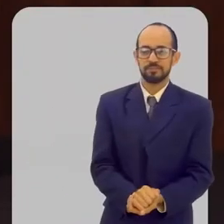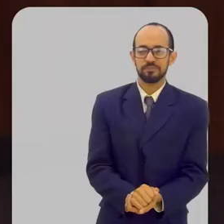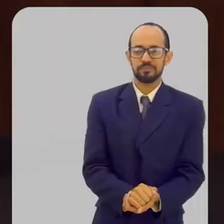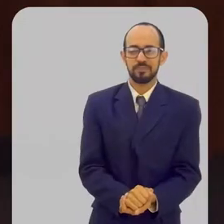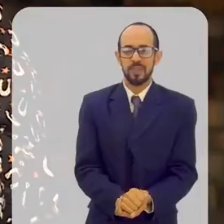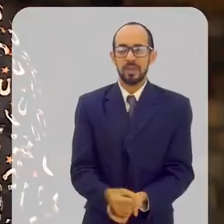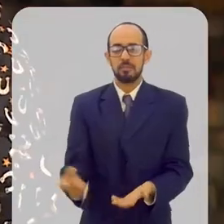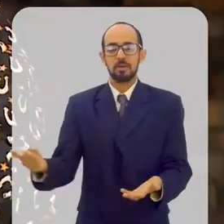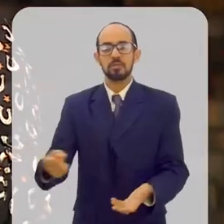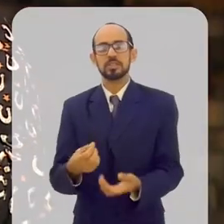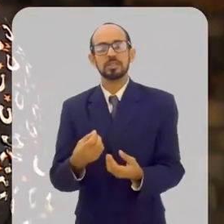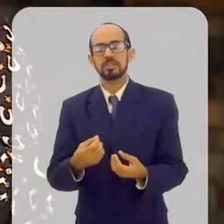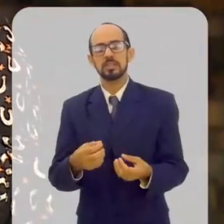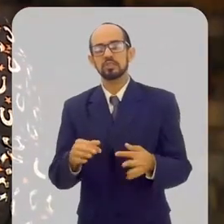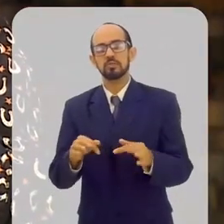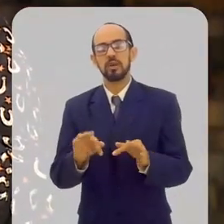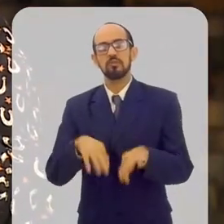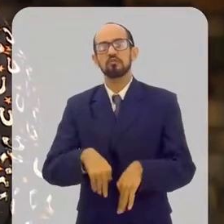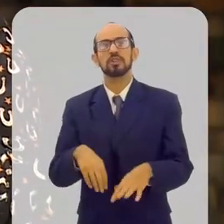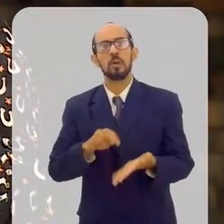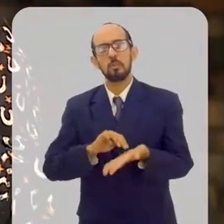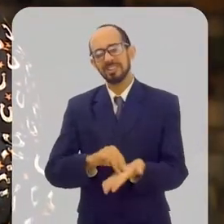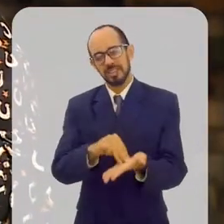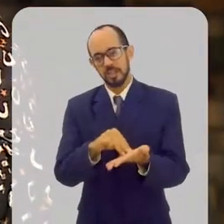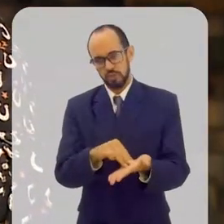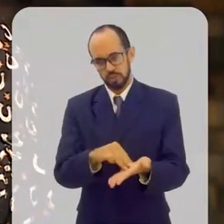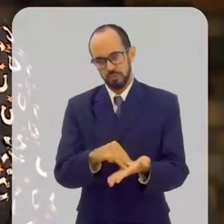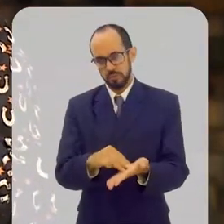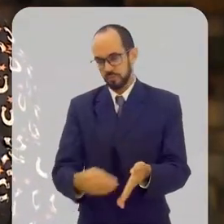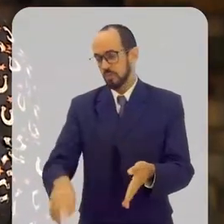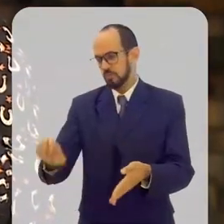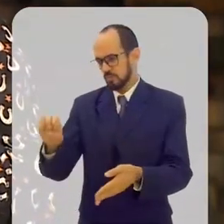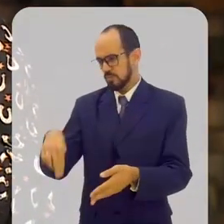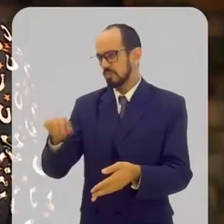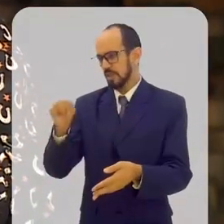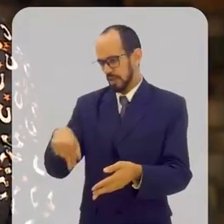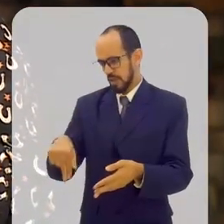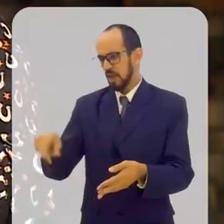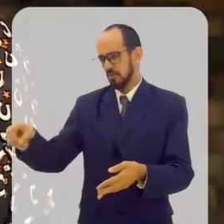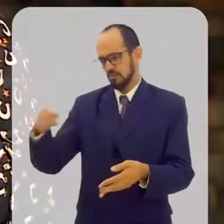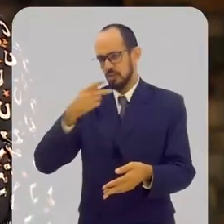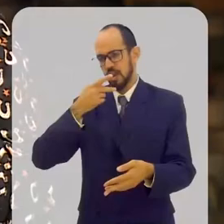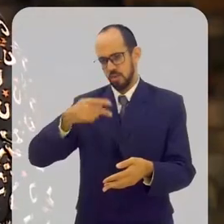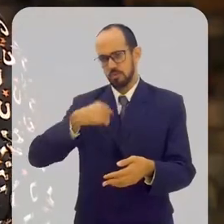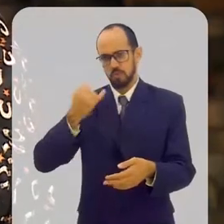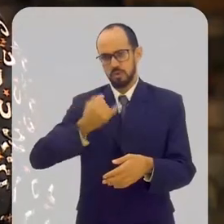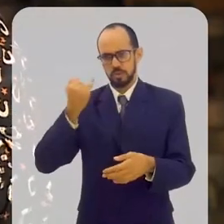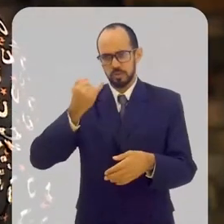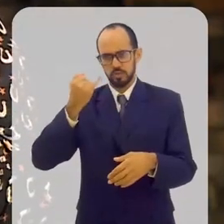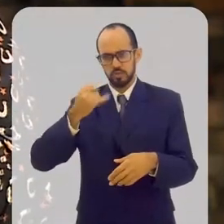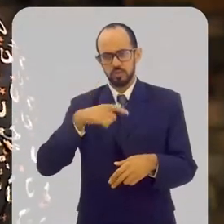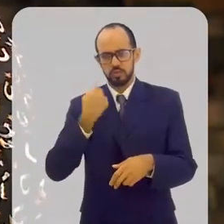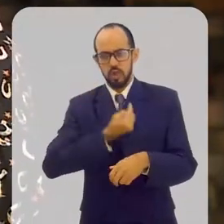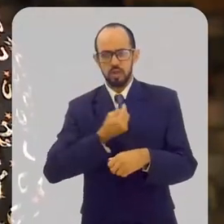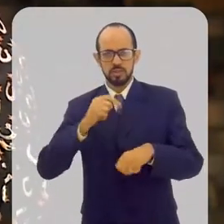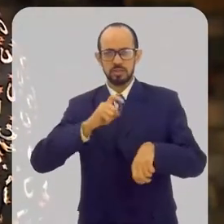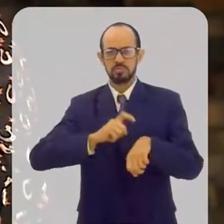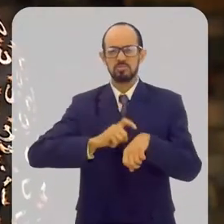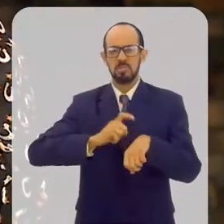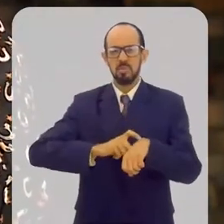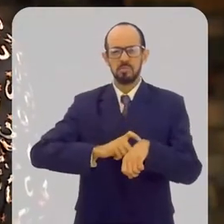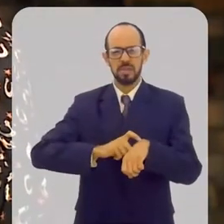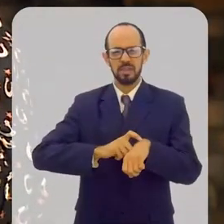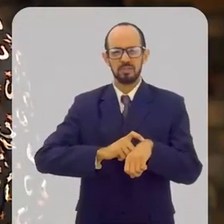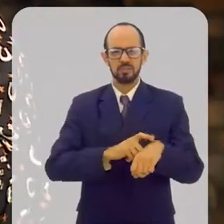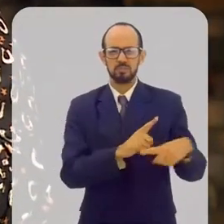que vocês deixem uma mensagem para as pessoas. Renan falou numa coisa muito importante. Nós vivemos uma